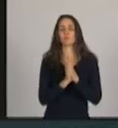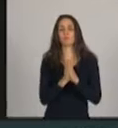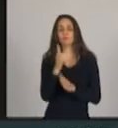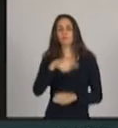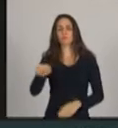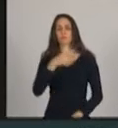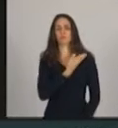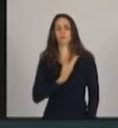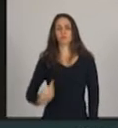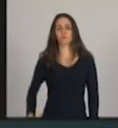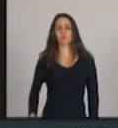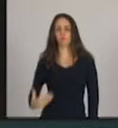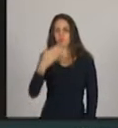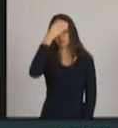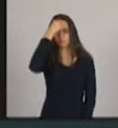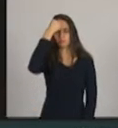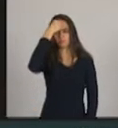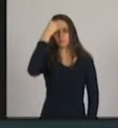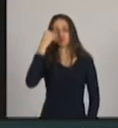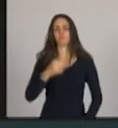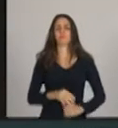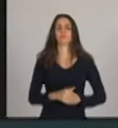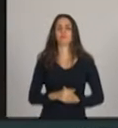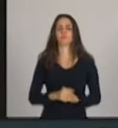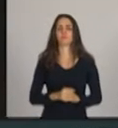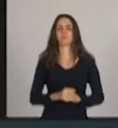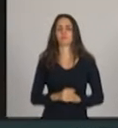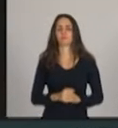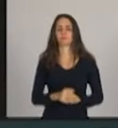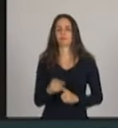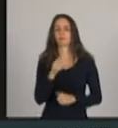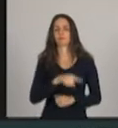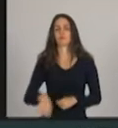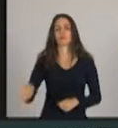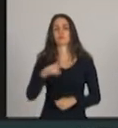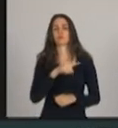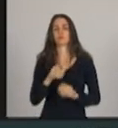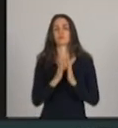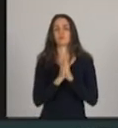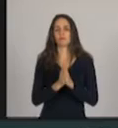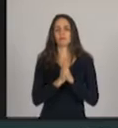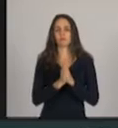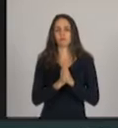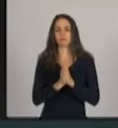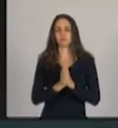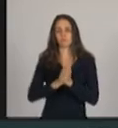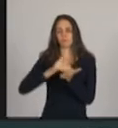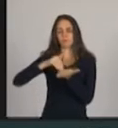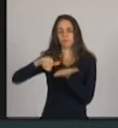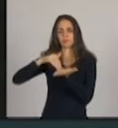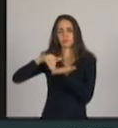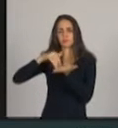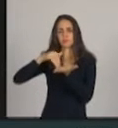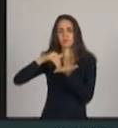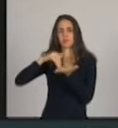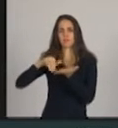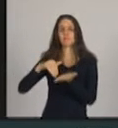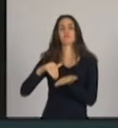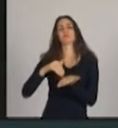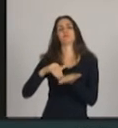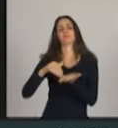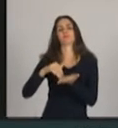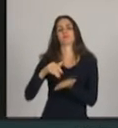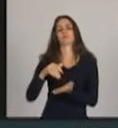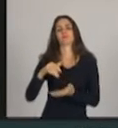ao governador Renato Casagrande, o nosso apelo ao secretário de